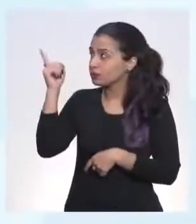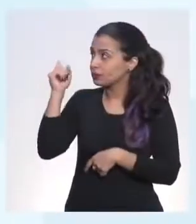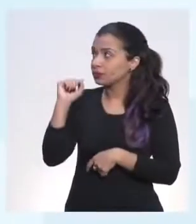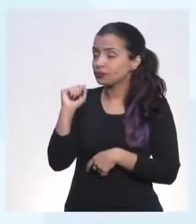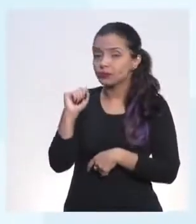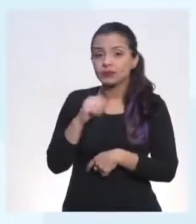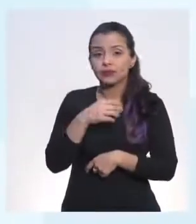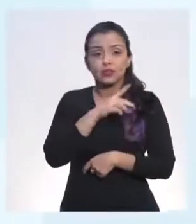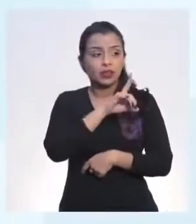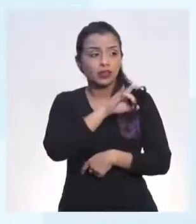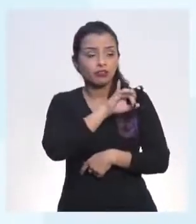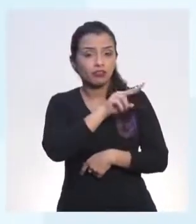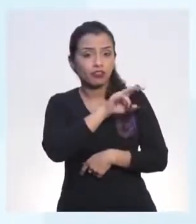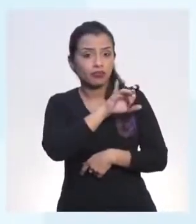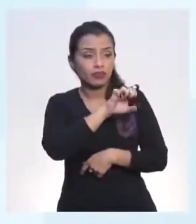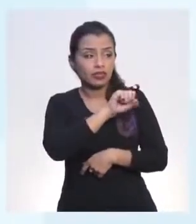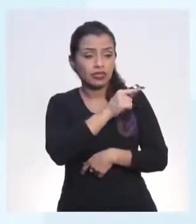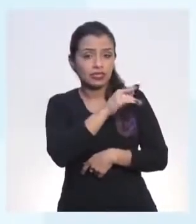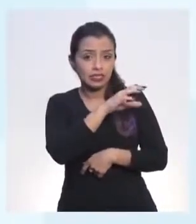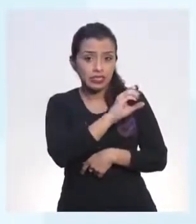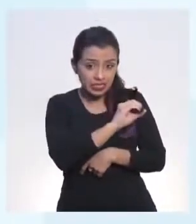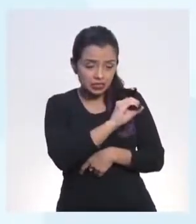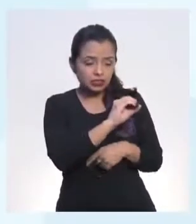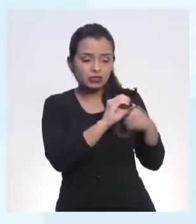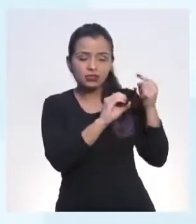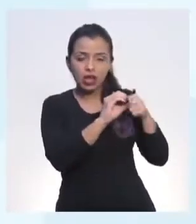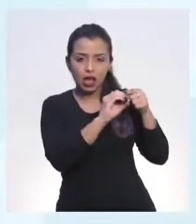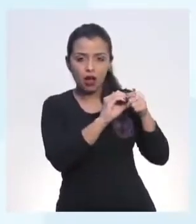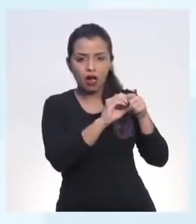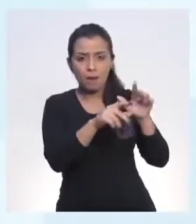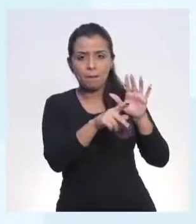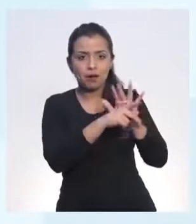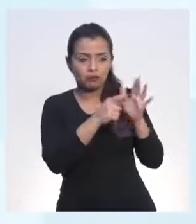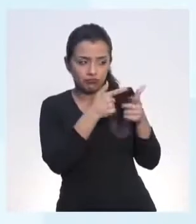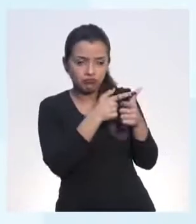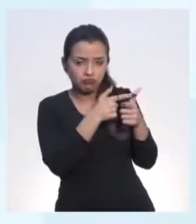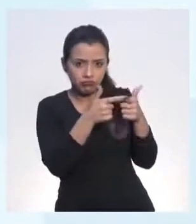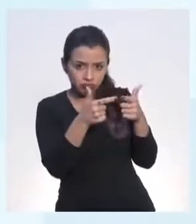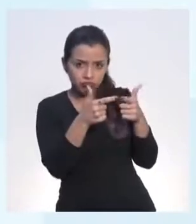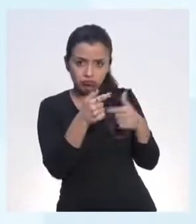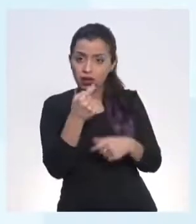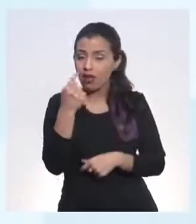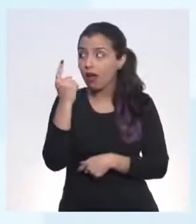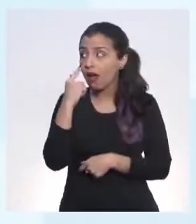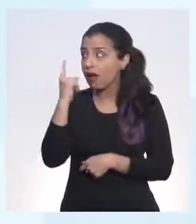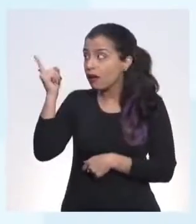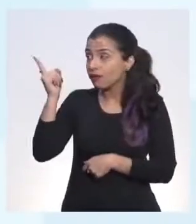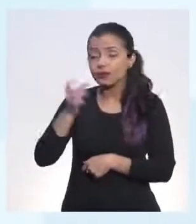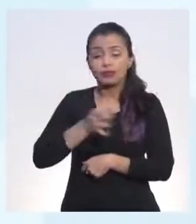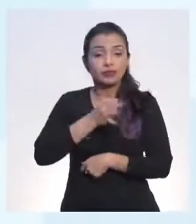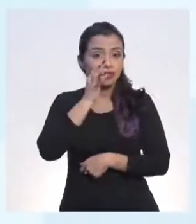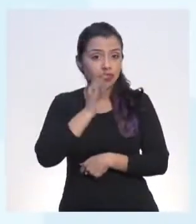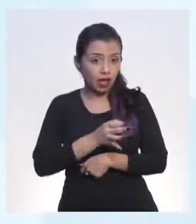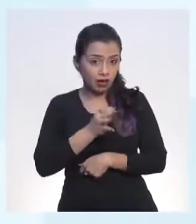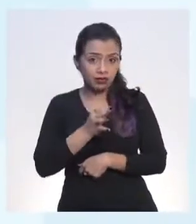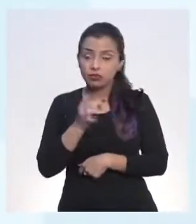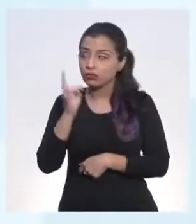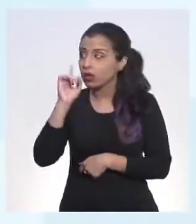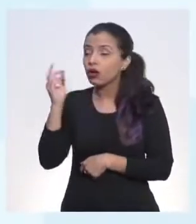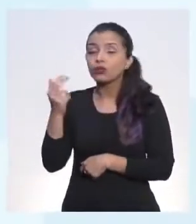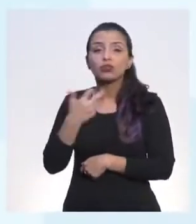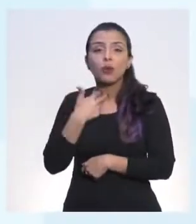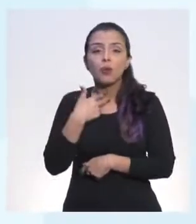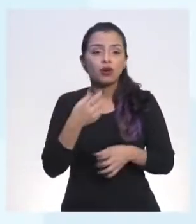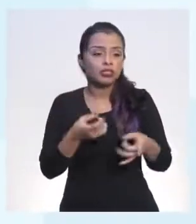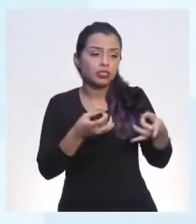efetuamos, então, uma divisão, né? Essa é, no caso, de forma exata, não pode ter resto, não